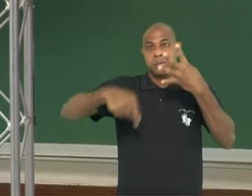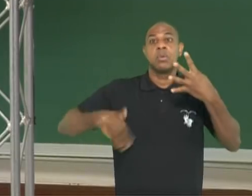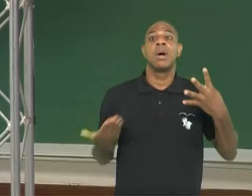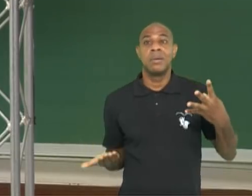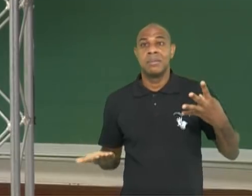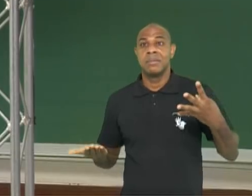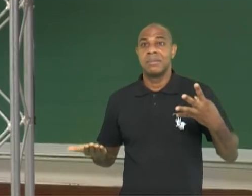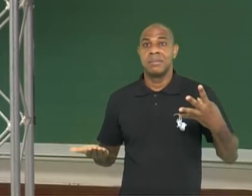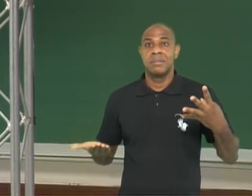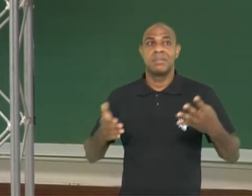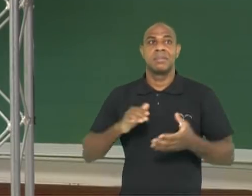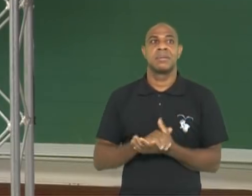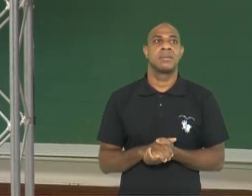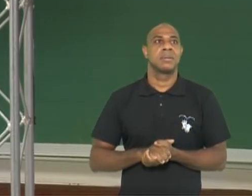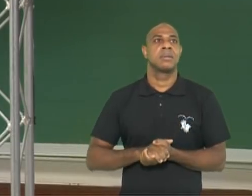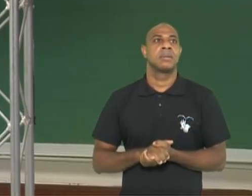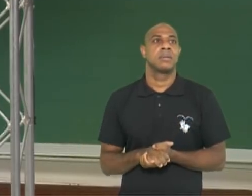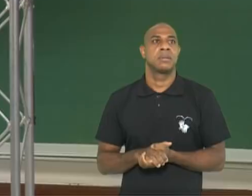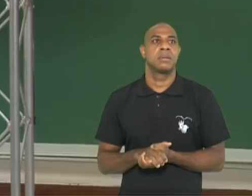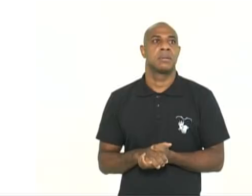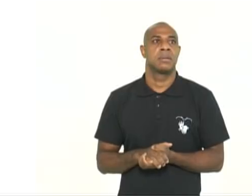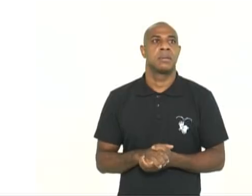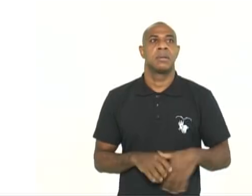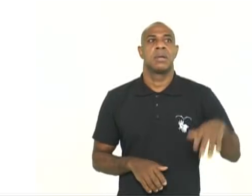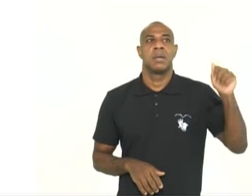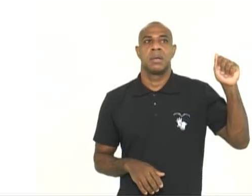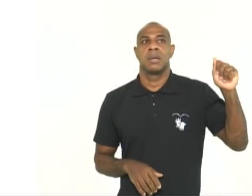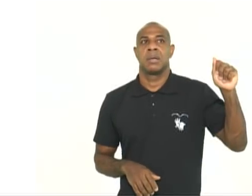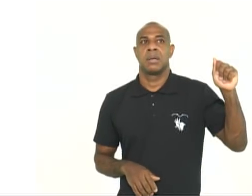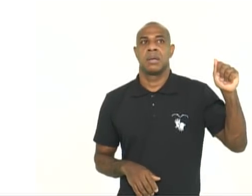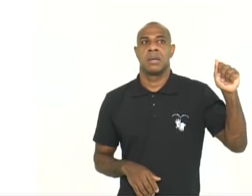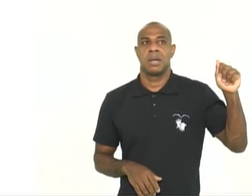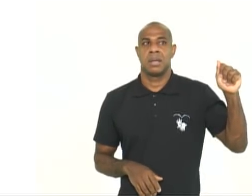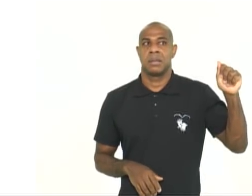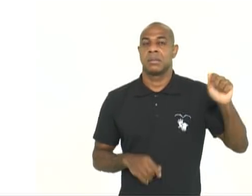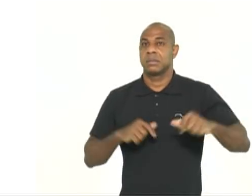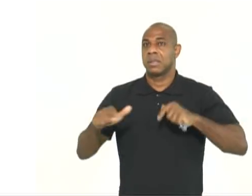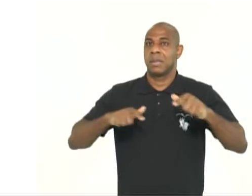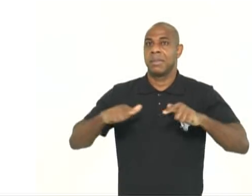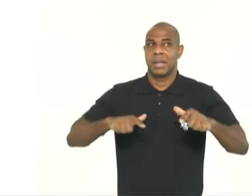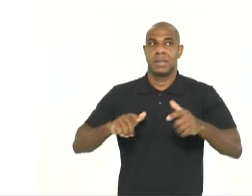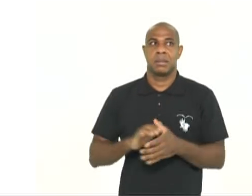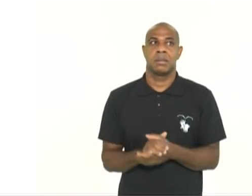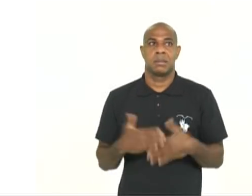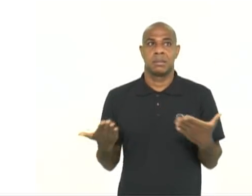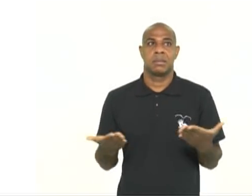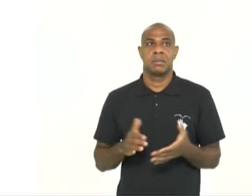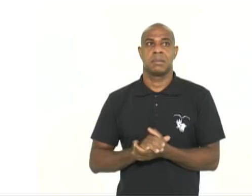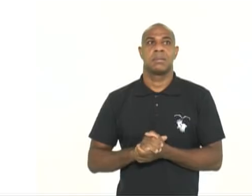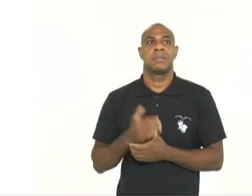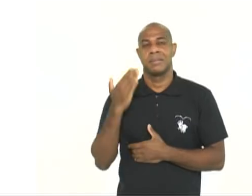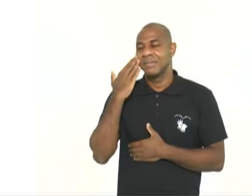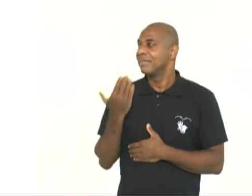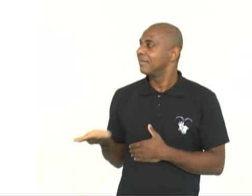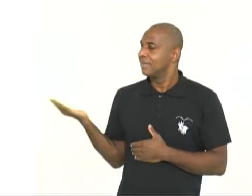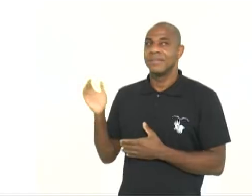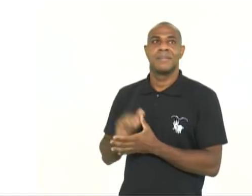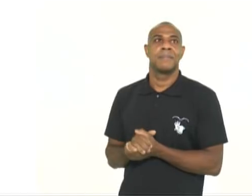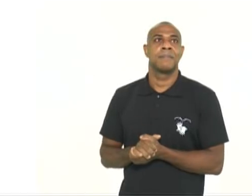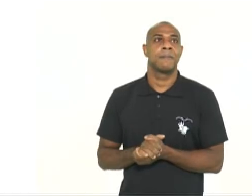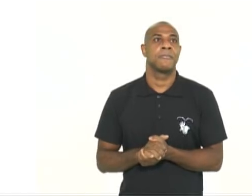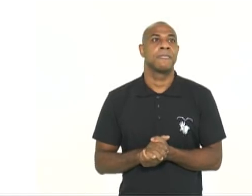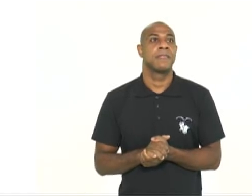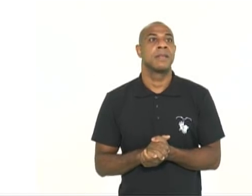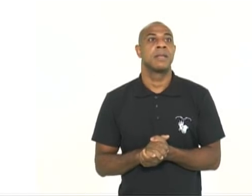ano? Muito bem, acertaram. A letra A, trabalho. Deixei bem claro isso.